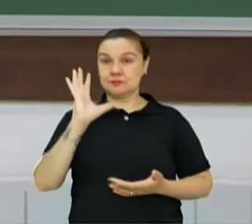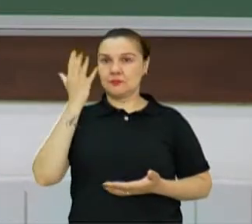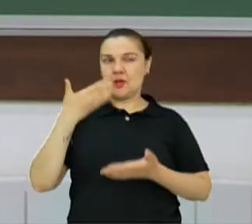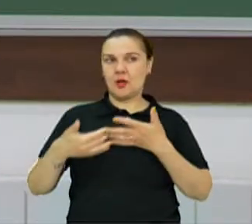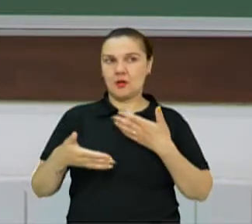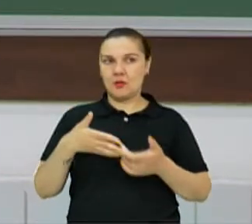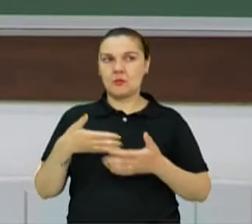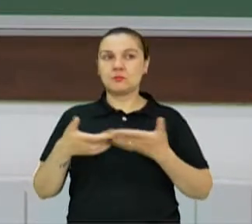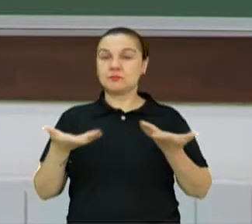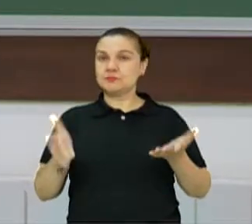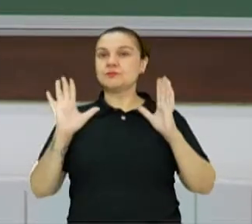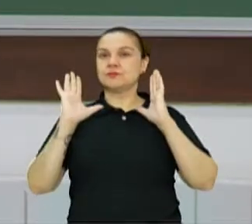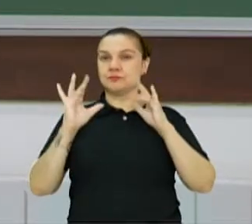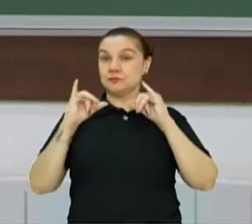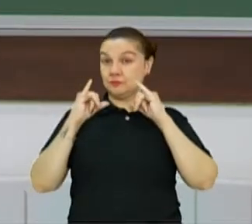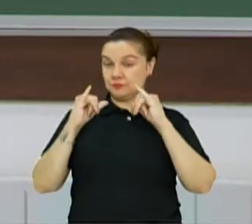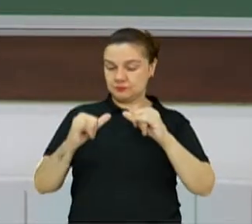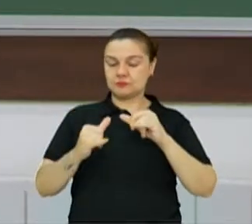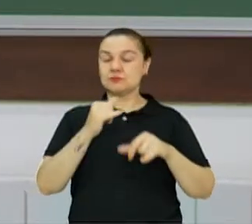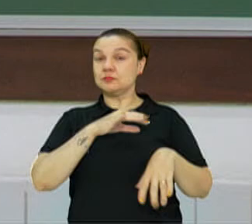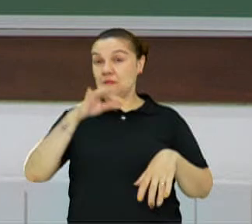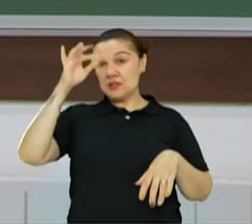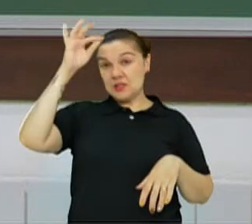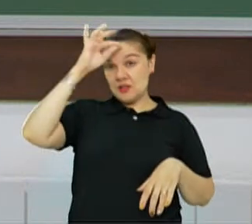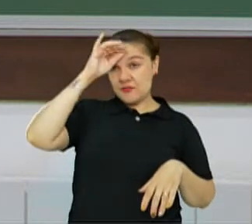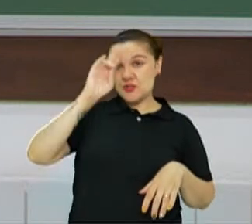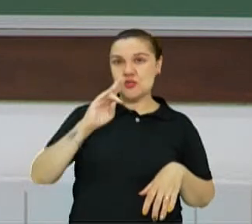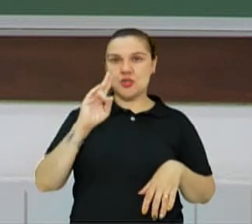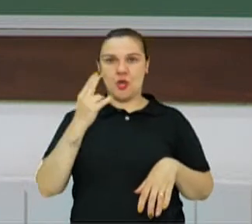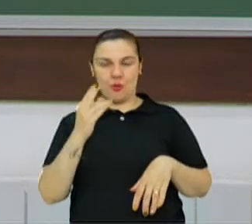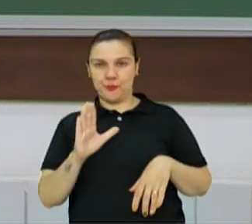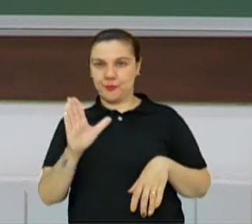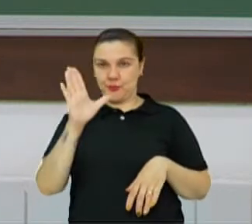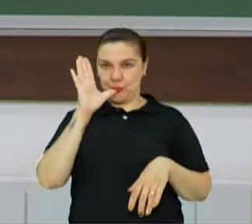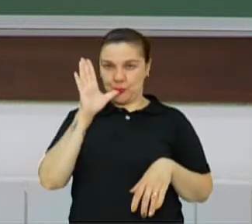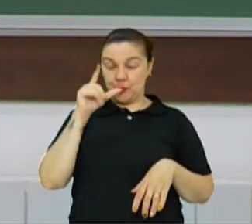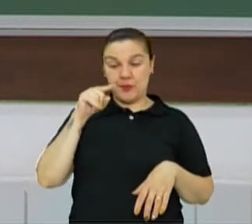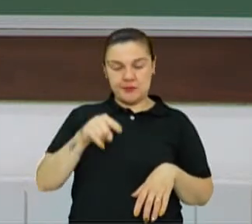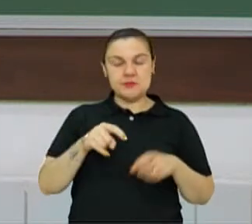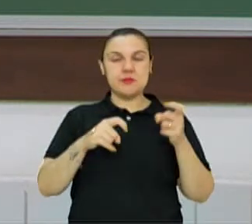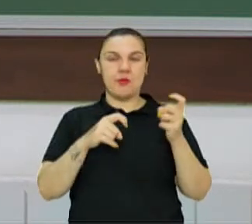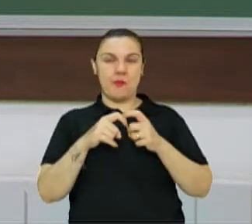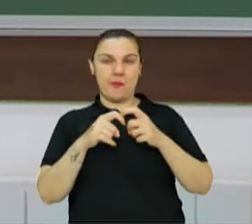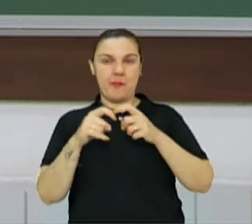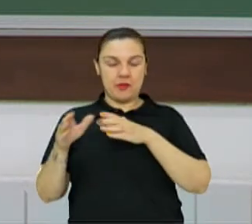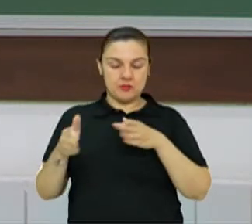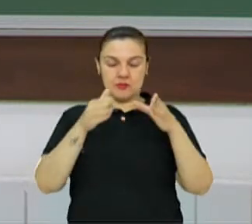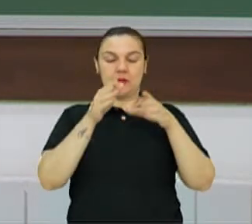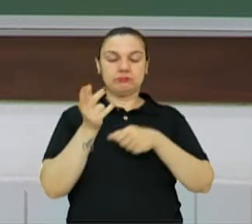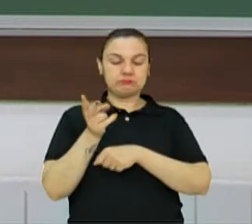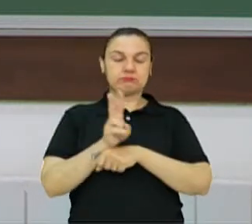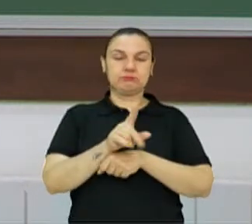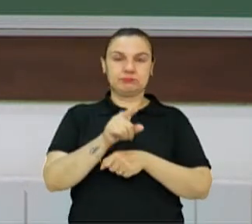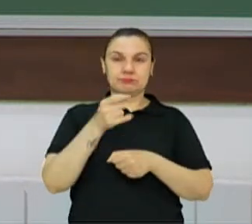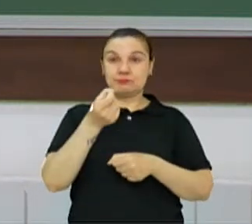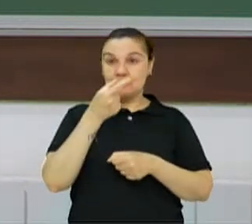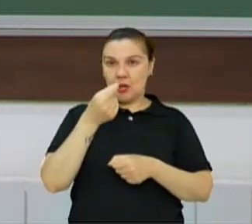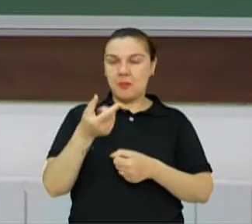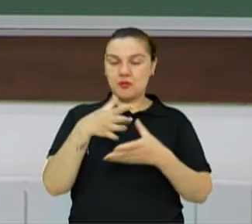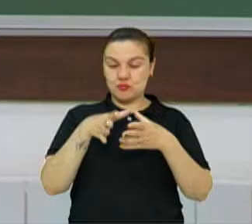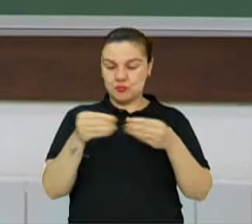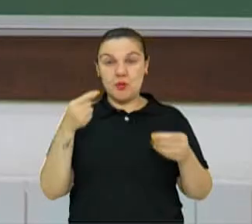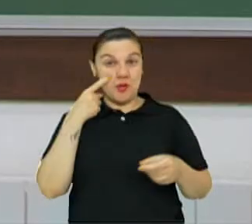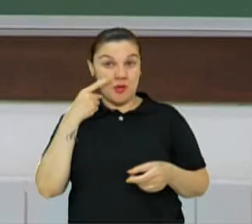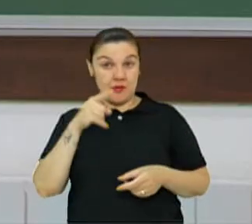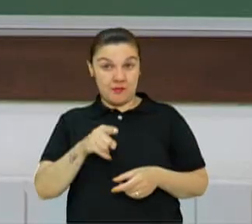qualquer alteração, como eu já falei, né, é o médico que vai identificar, vai ajudar essa pessoa a curar, né? E ver realmente se